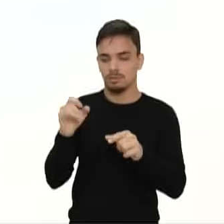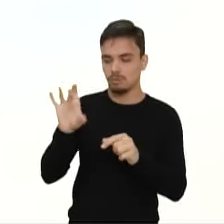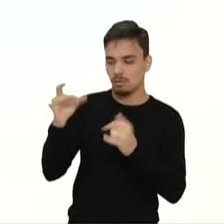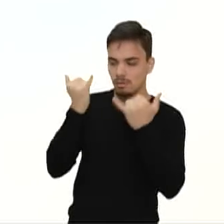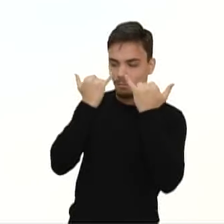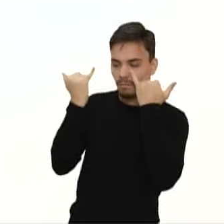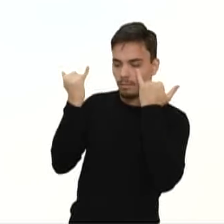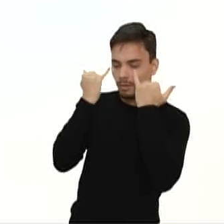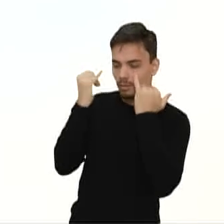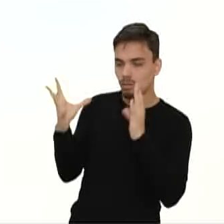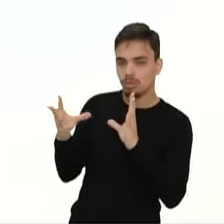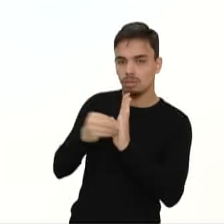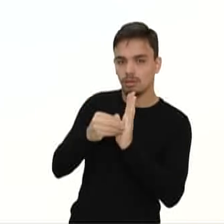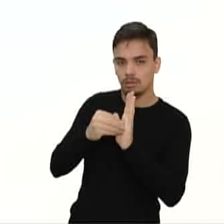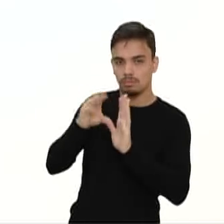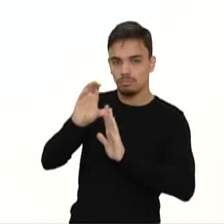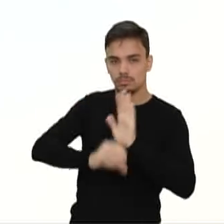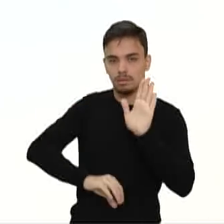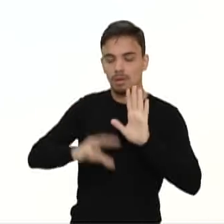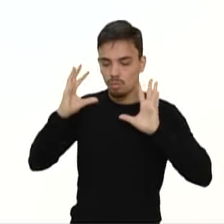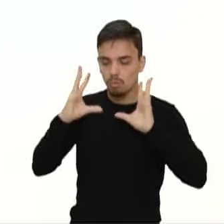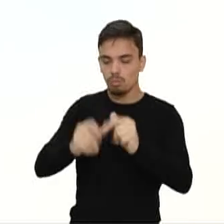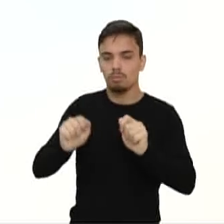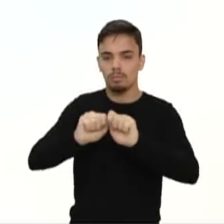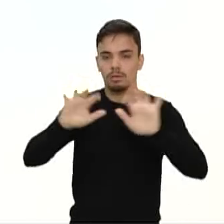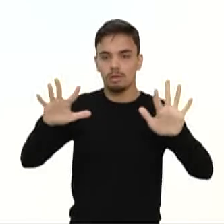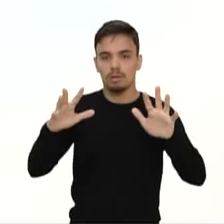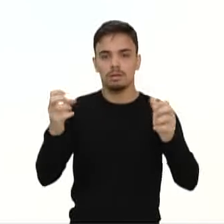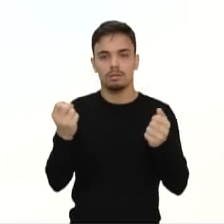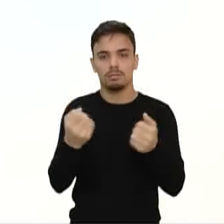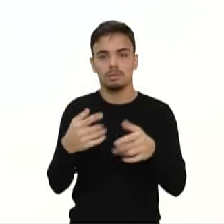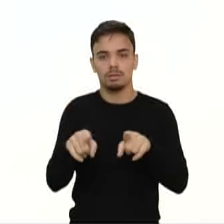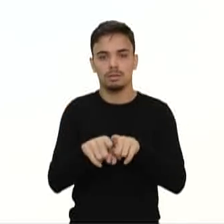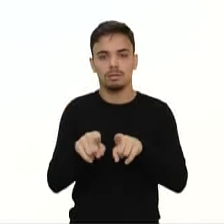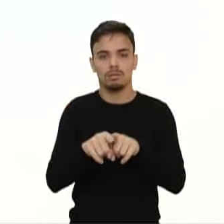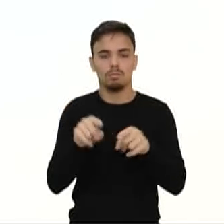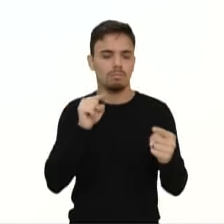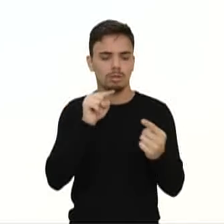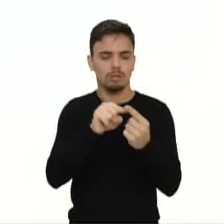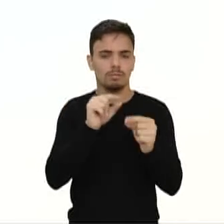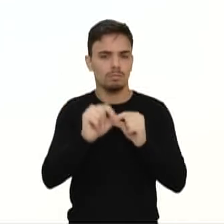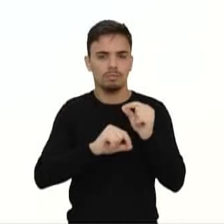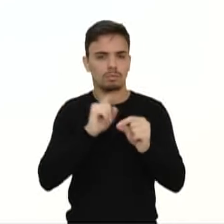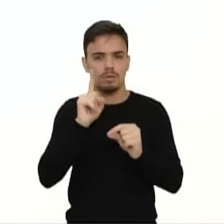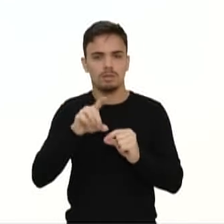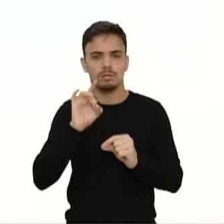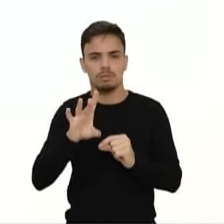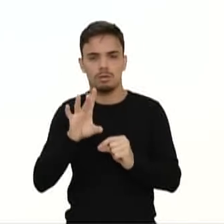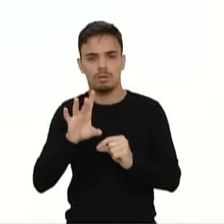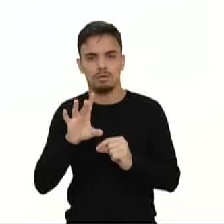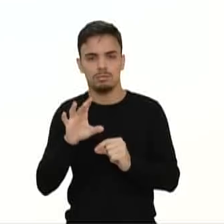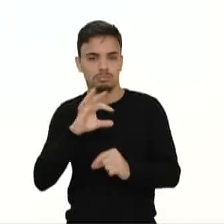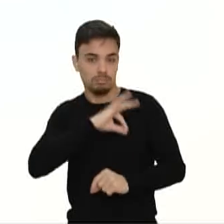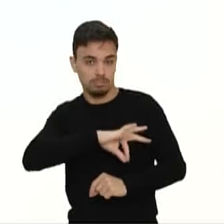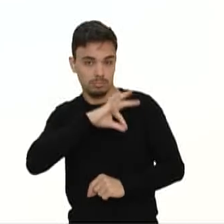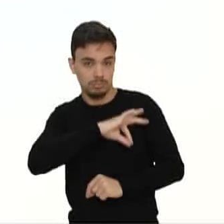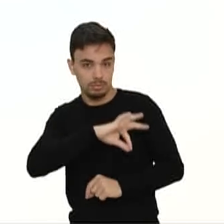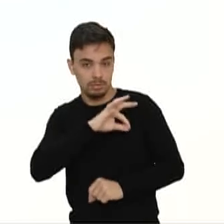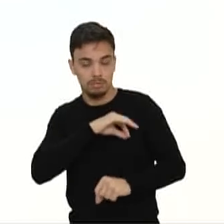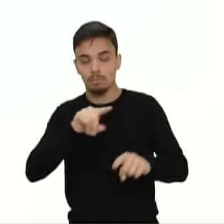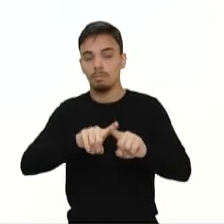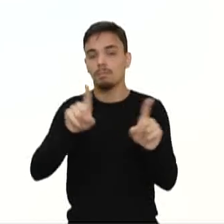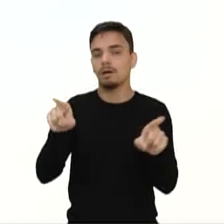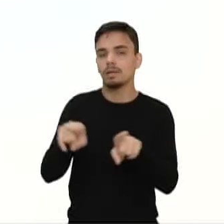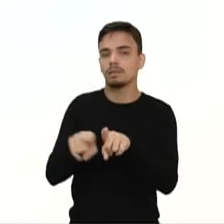no currículo. Tudo para deixar claro que o objetivo não é apenas o salário, mas